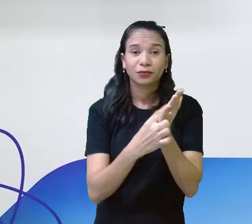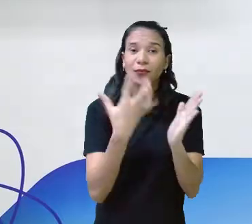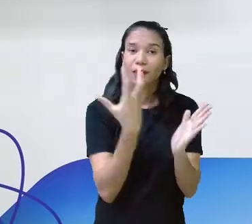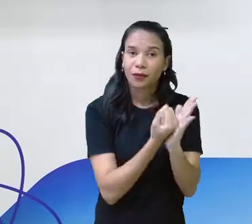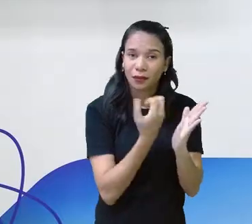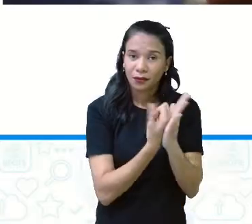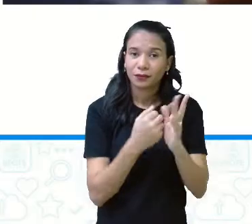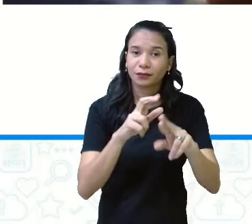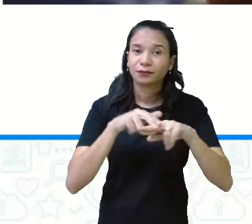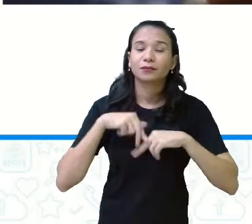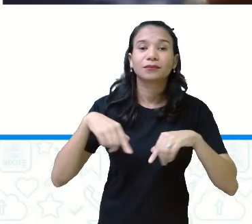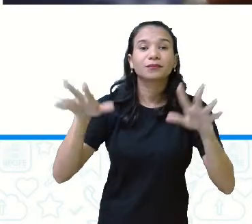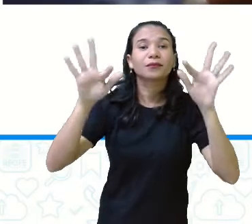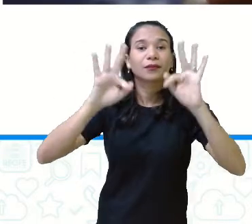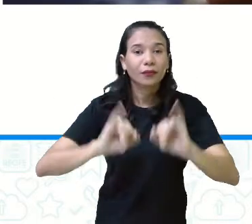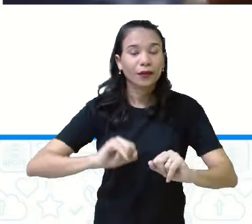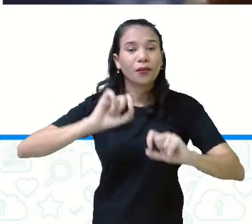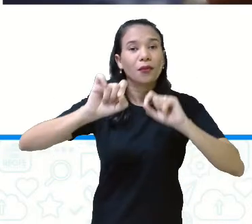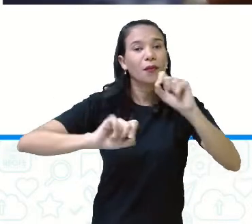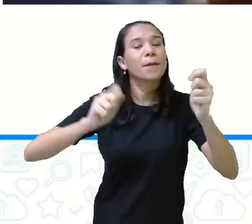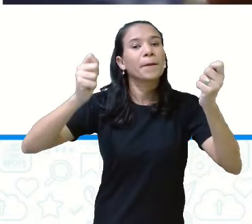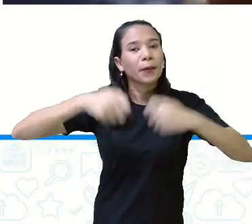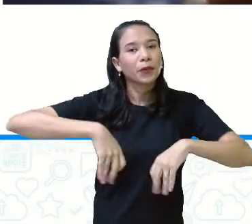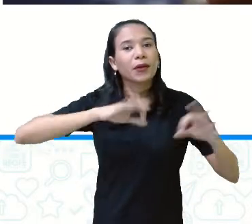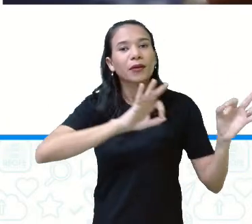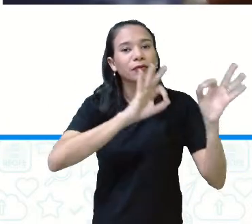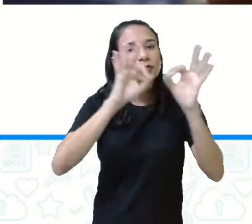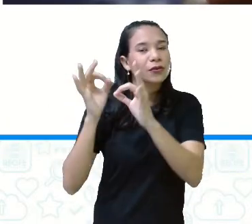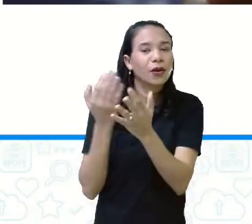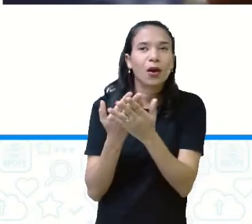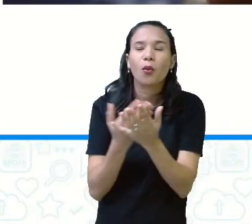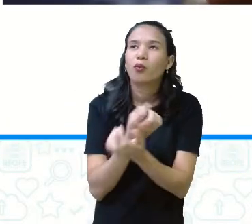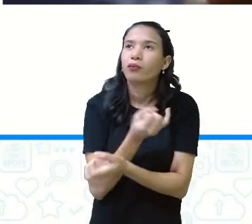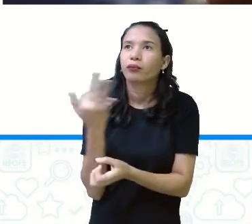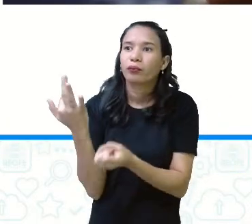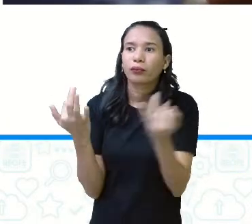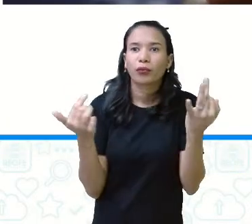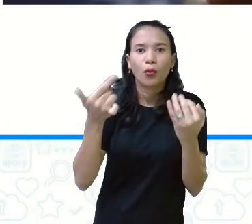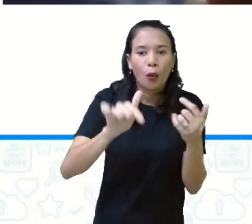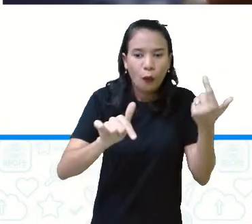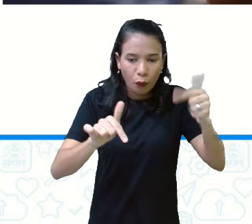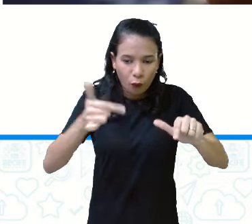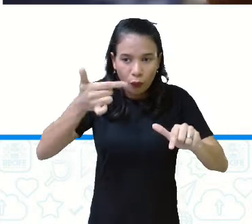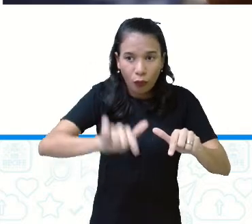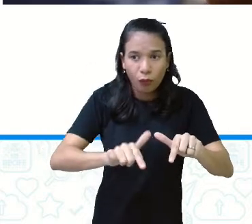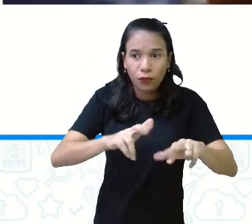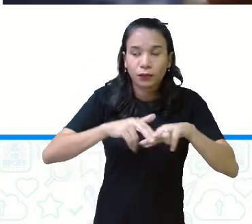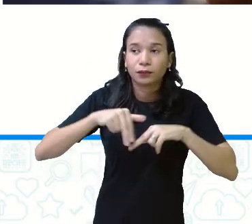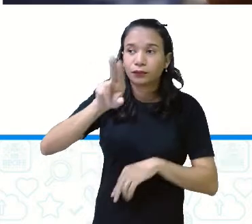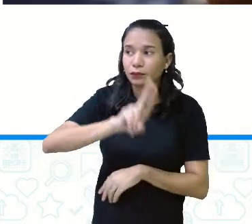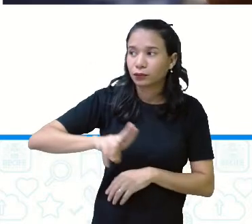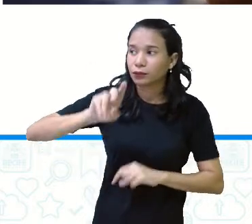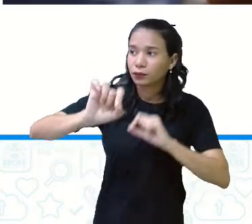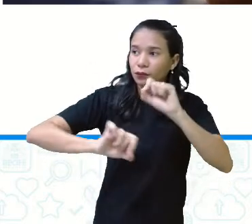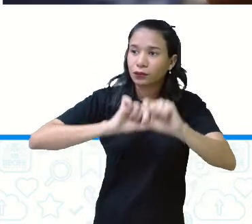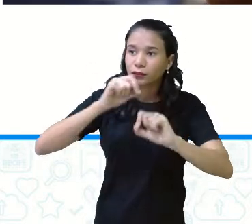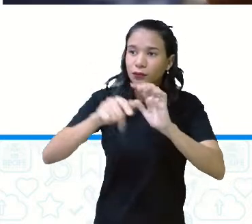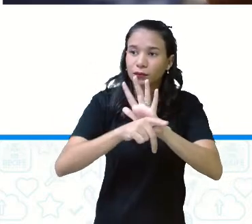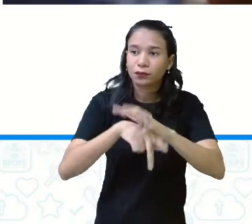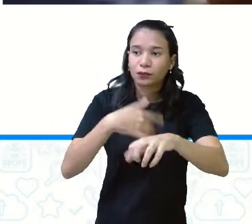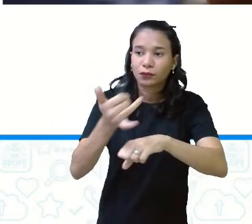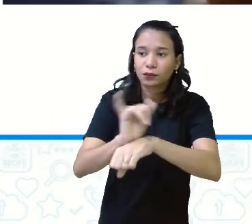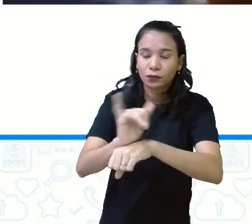Educa Recife. E, por último, você pode assistir essa aula quantas vezes você quiser através do nosso canal